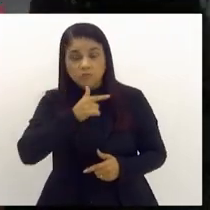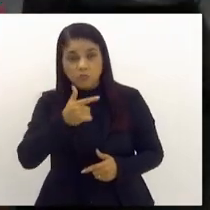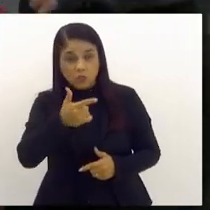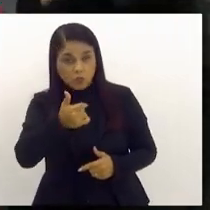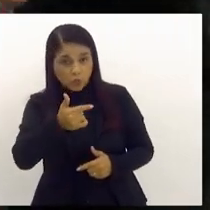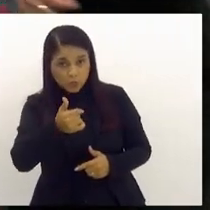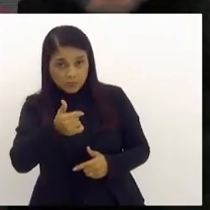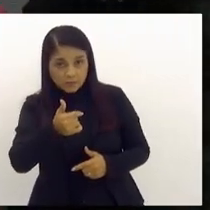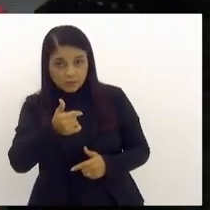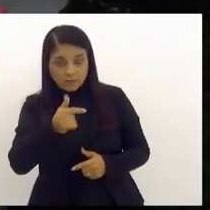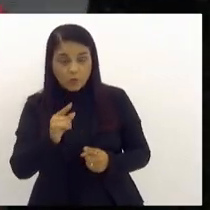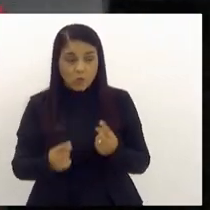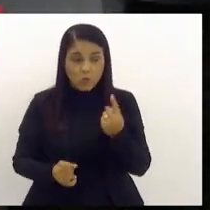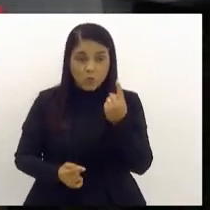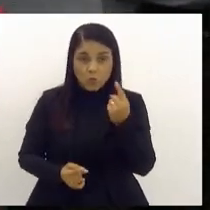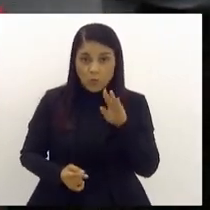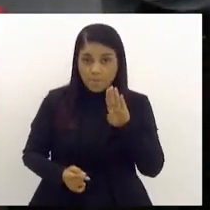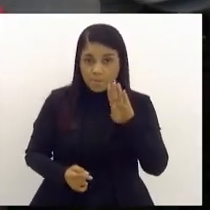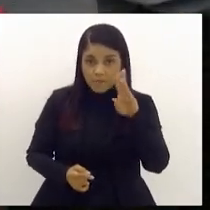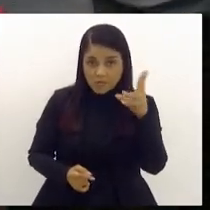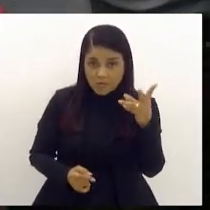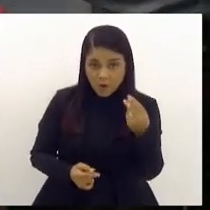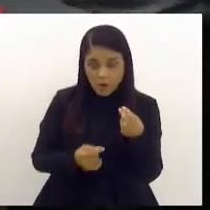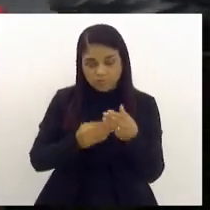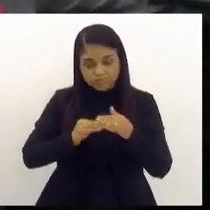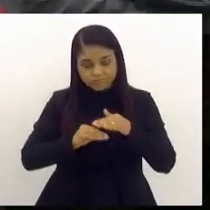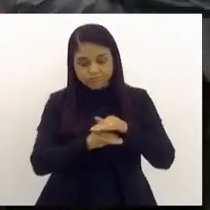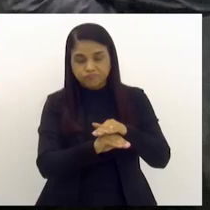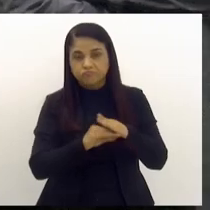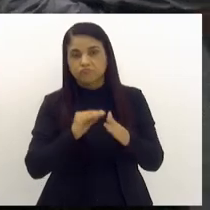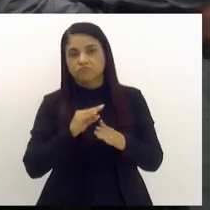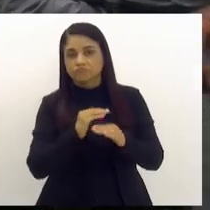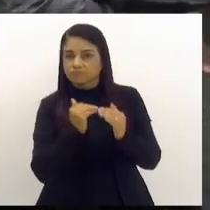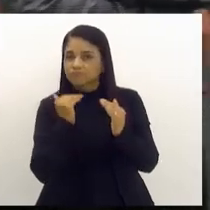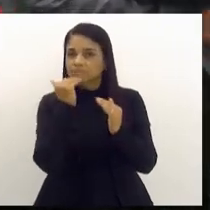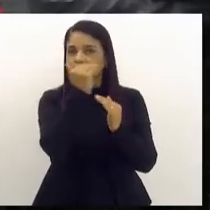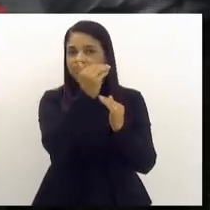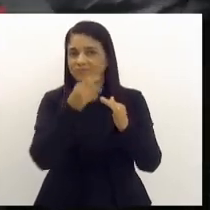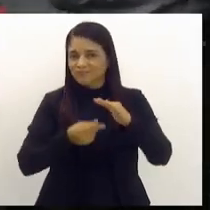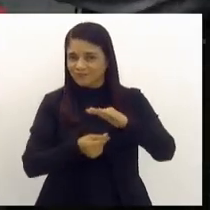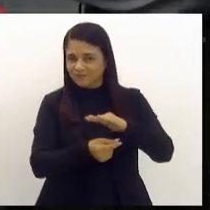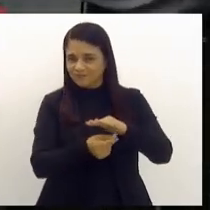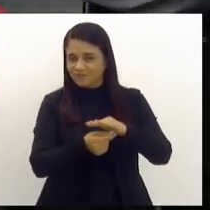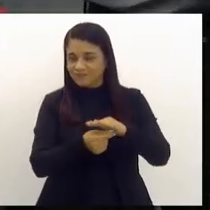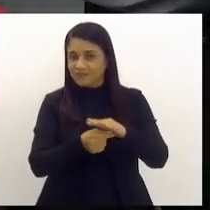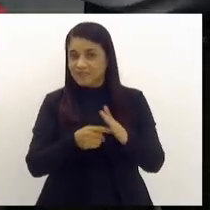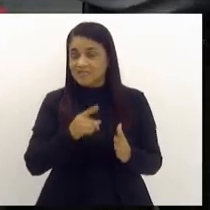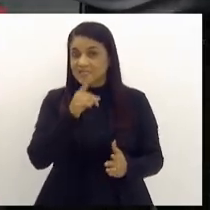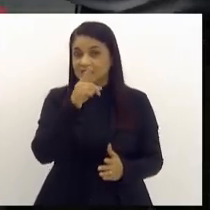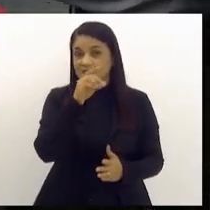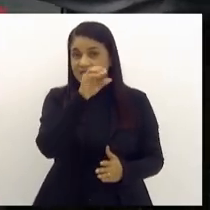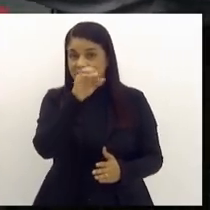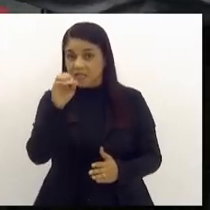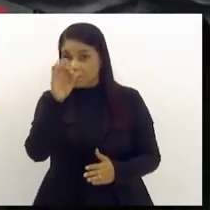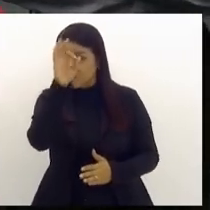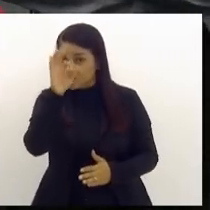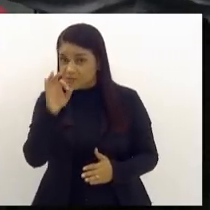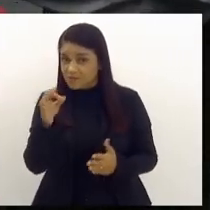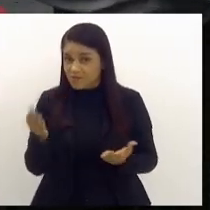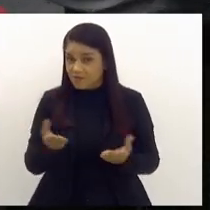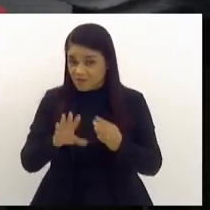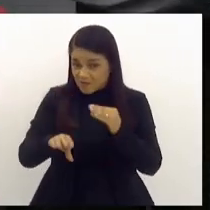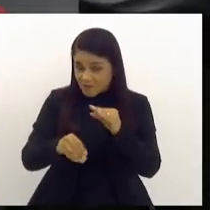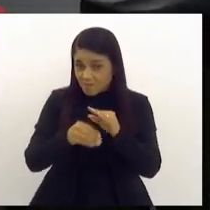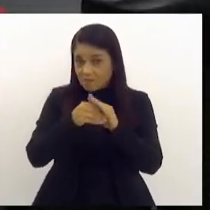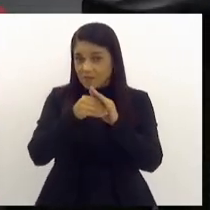bilhão iria para o Fundo Soberano. Com essa emenda constitucional, passa a ser 100%. Assimilando a emenda do deputado